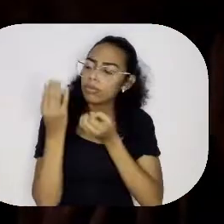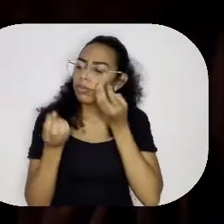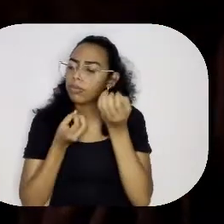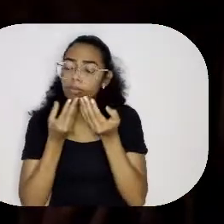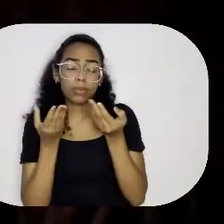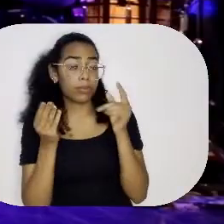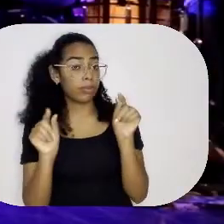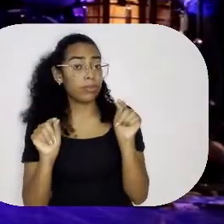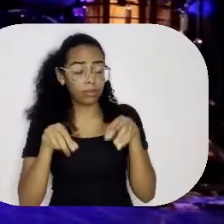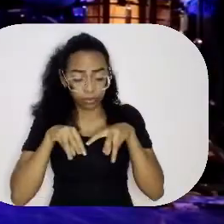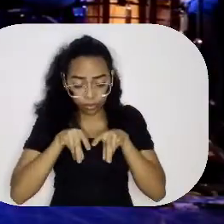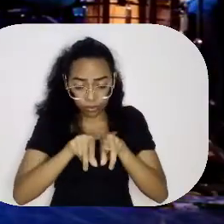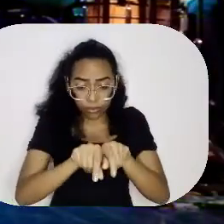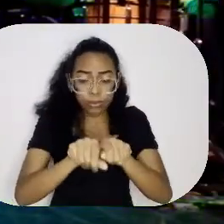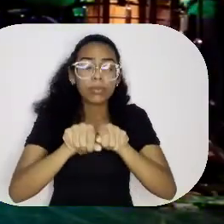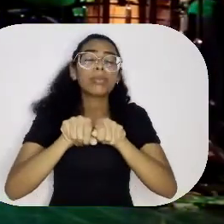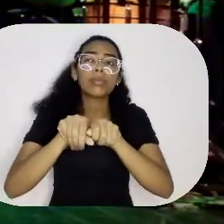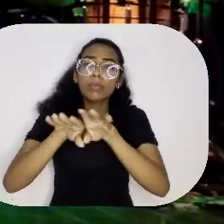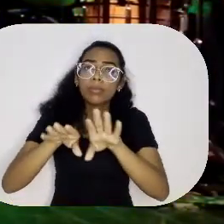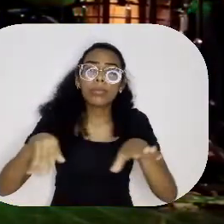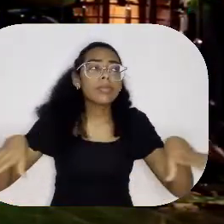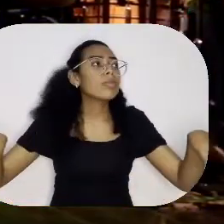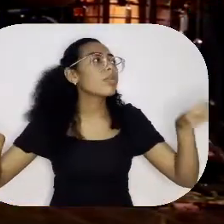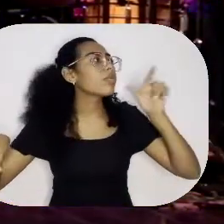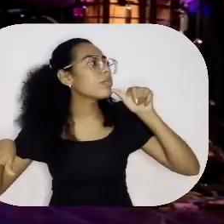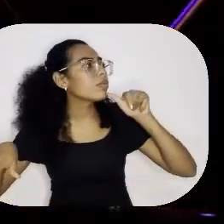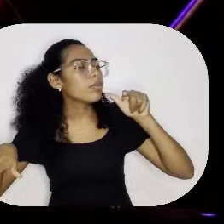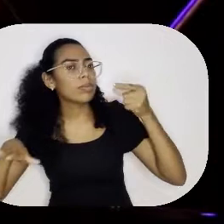visão da terra, do